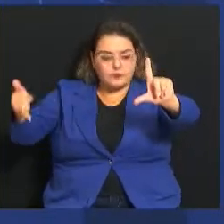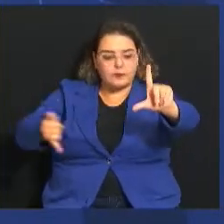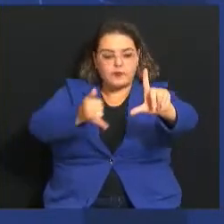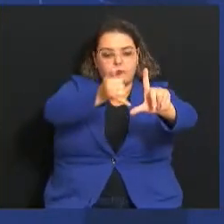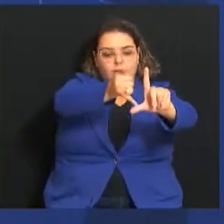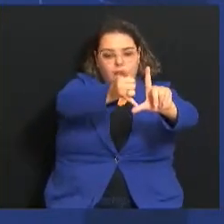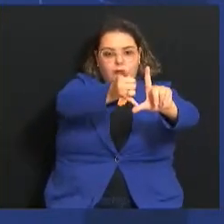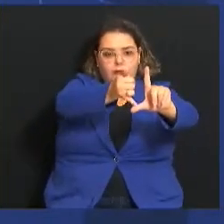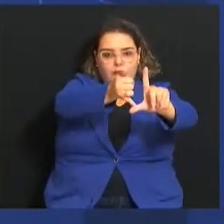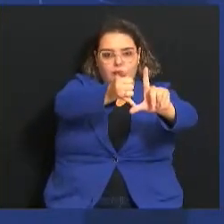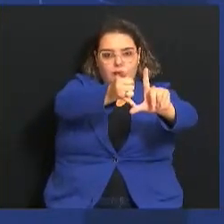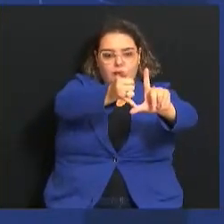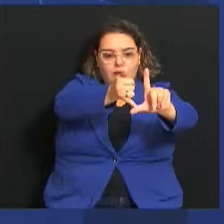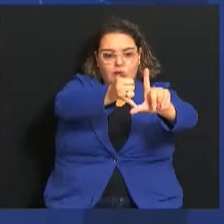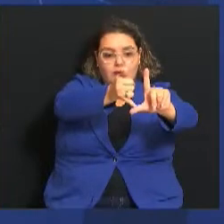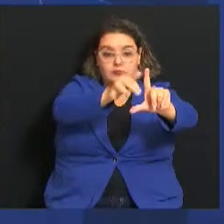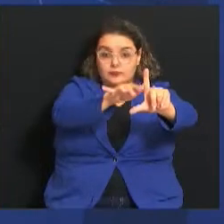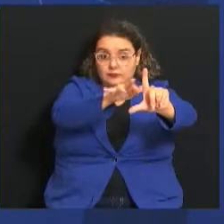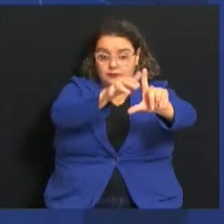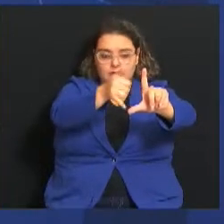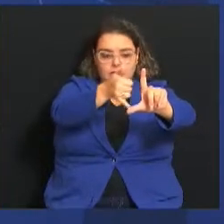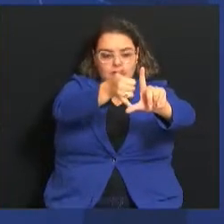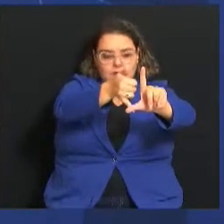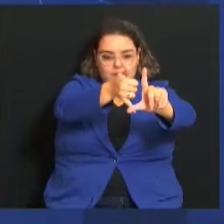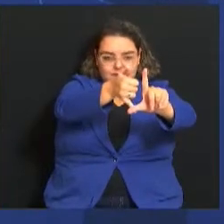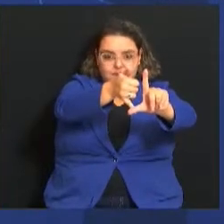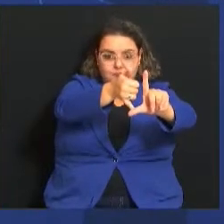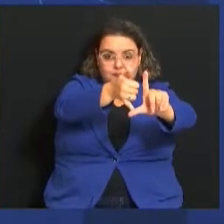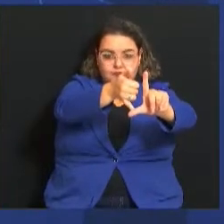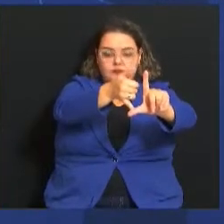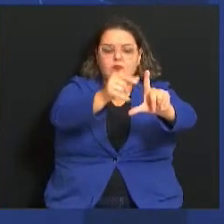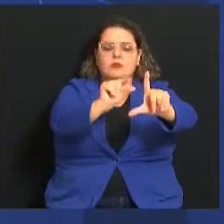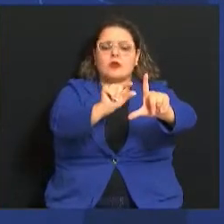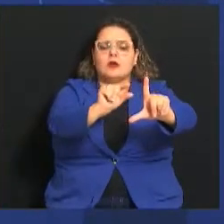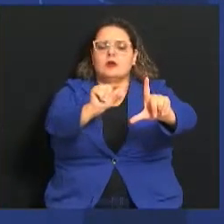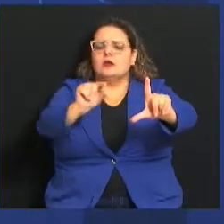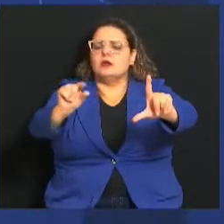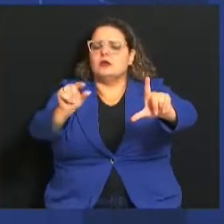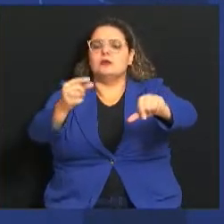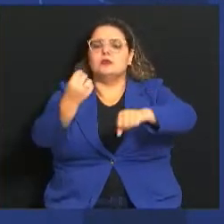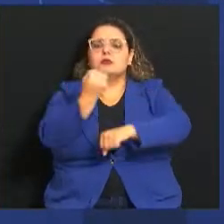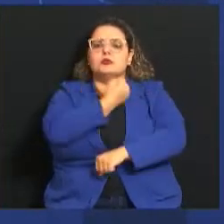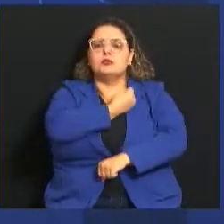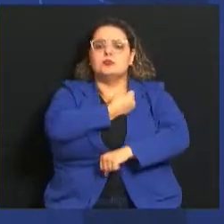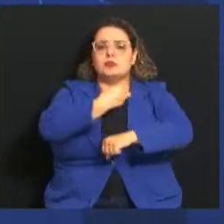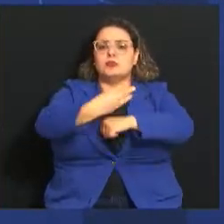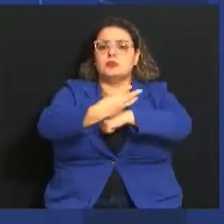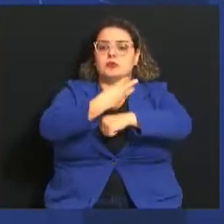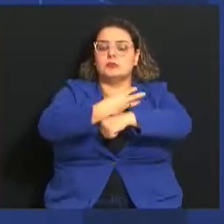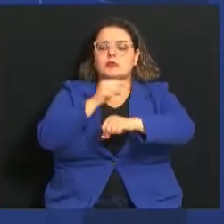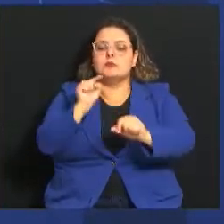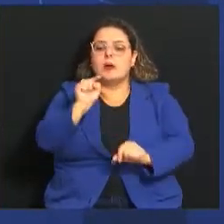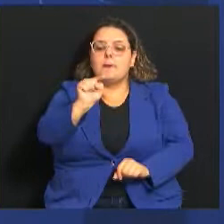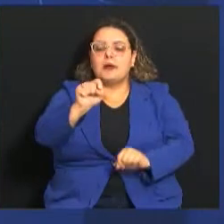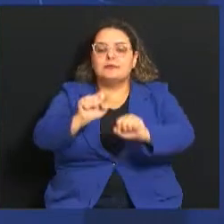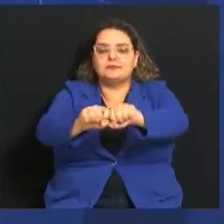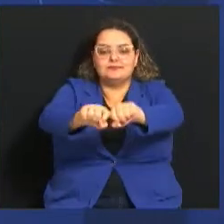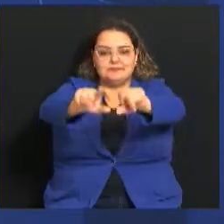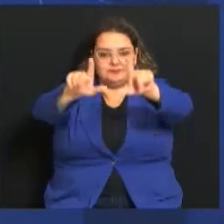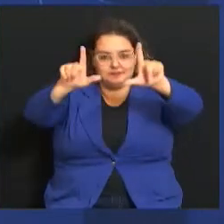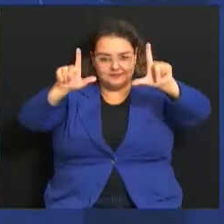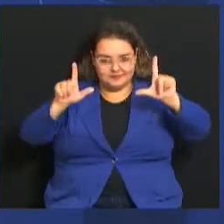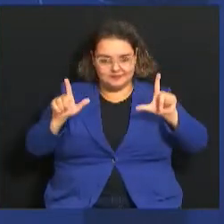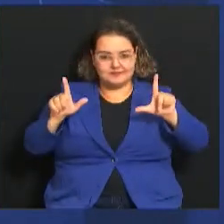foto, só que se você apontar com a câmera do seu celular para este QR Code, já aparece aí na tela do seu celular